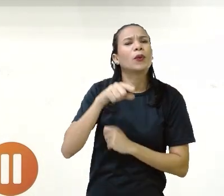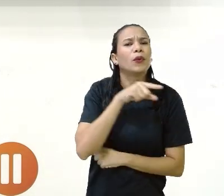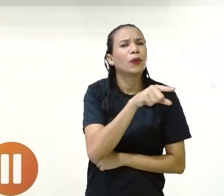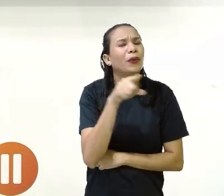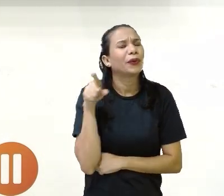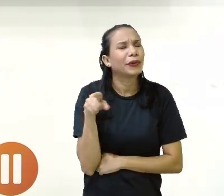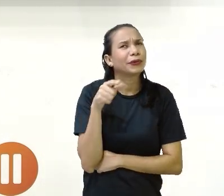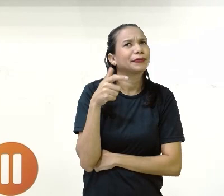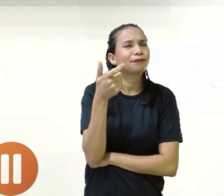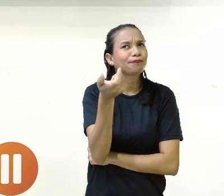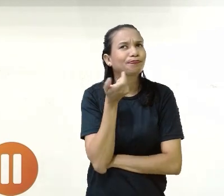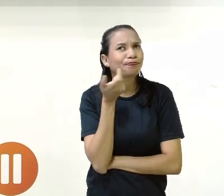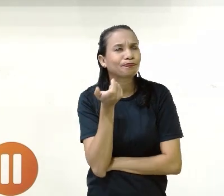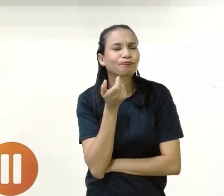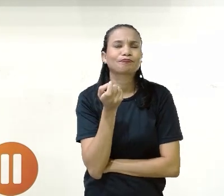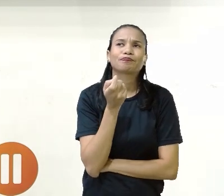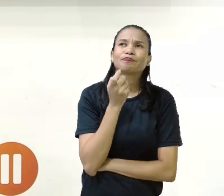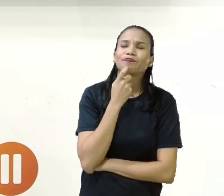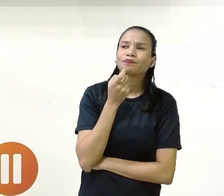que vocês me respondessem.